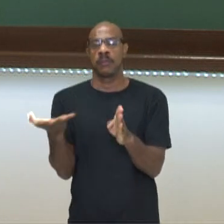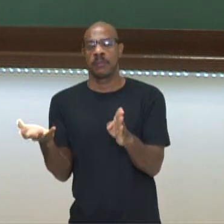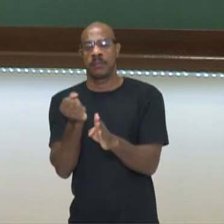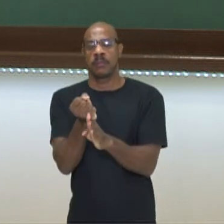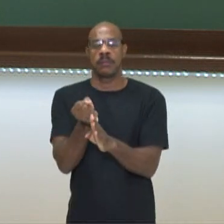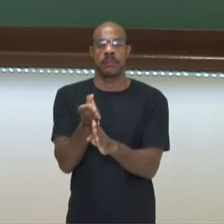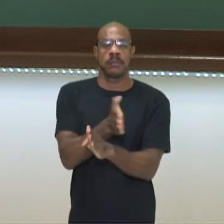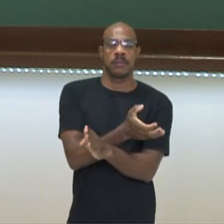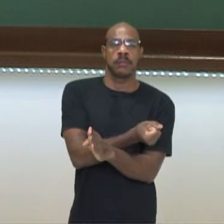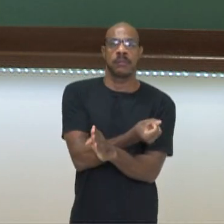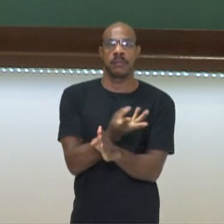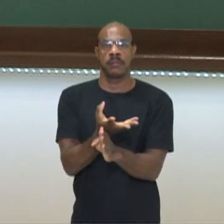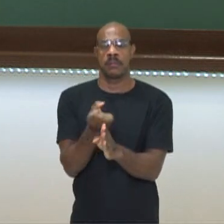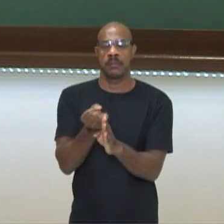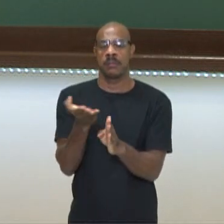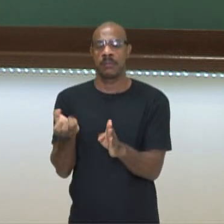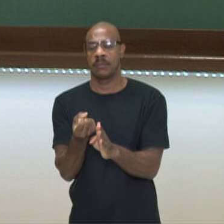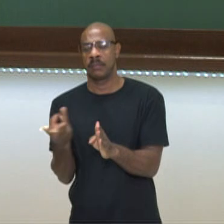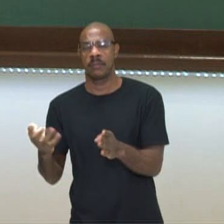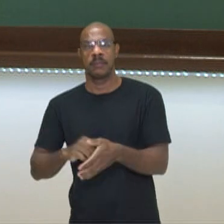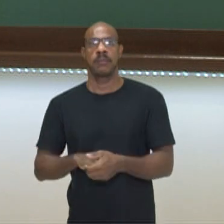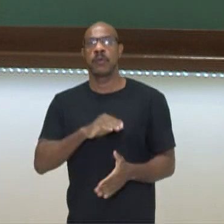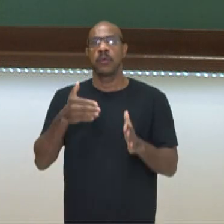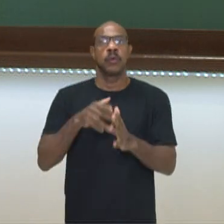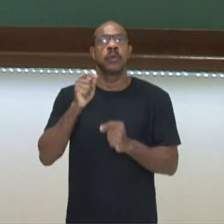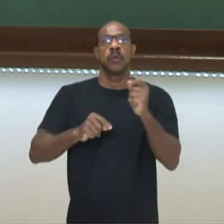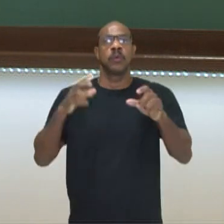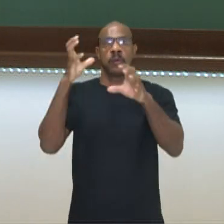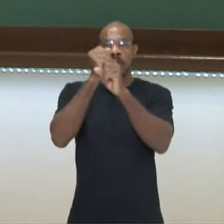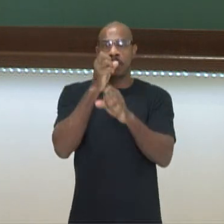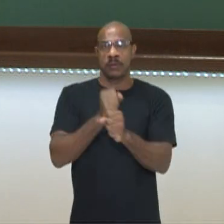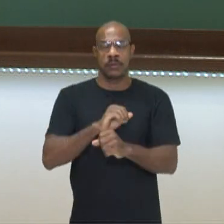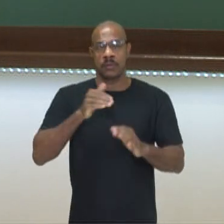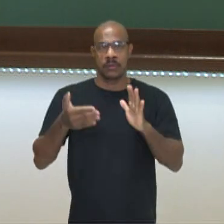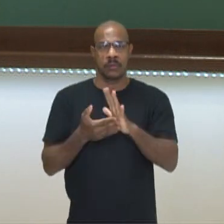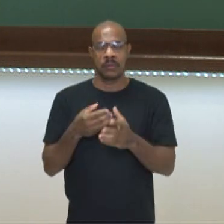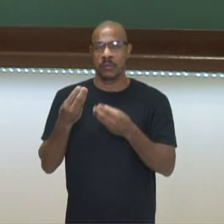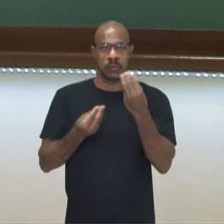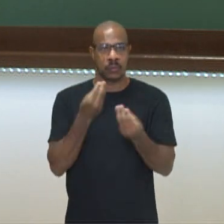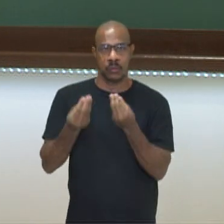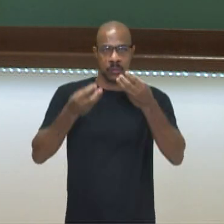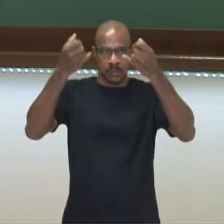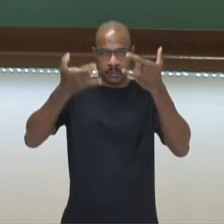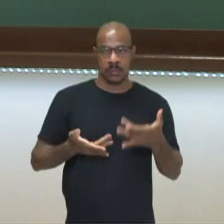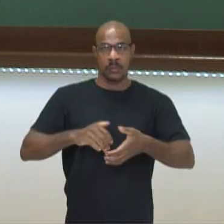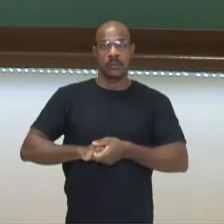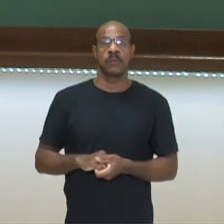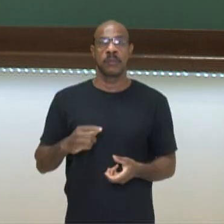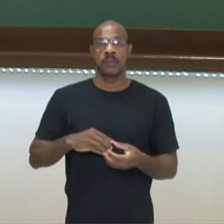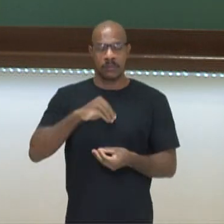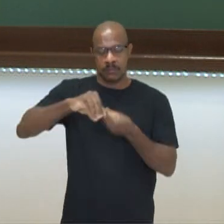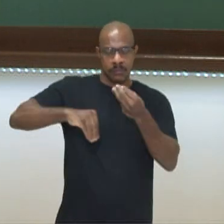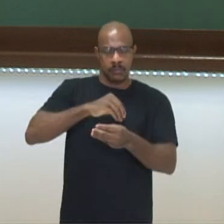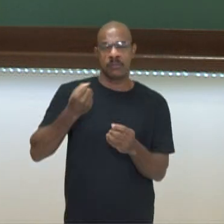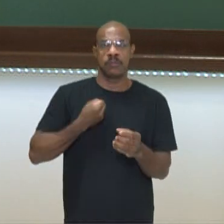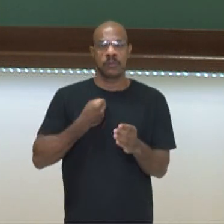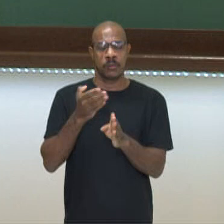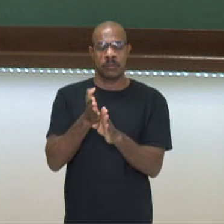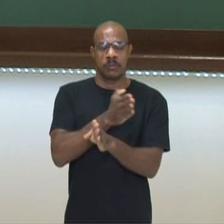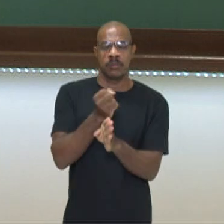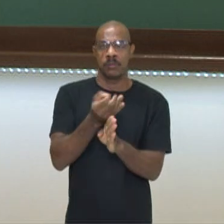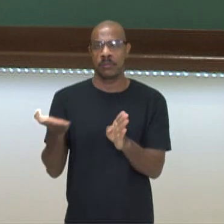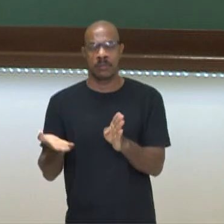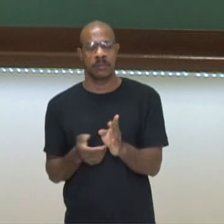Nós já falamos sobre todas as operações, né? Quase todas as operações envolvendo os números